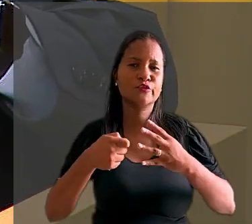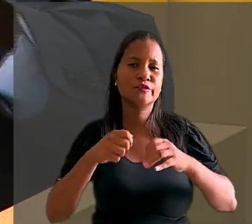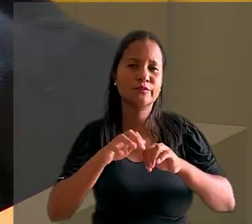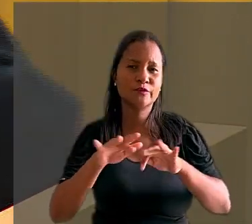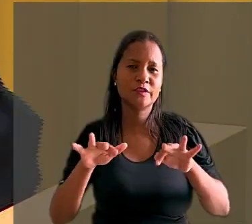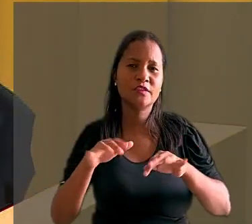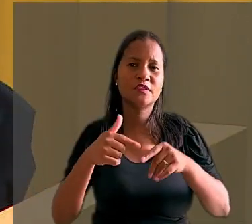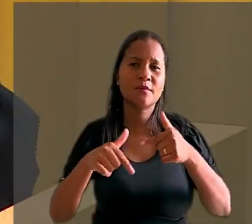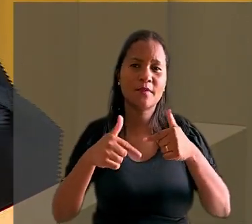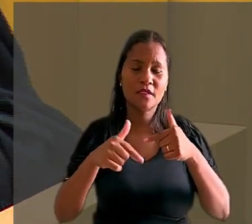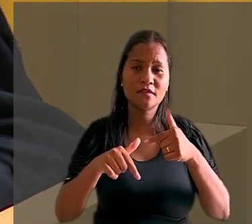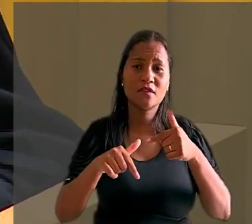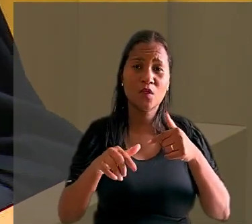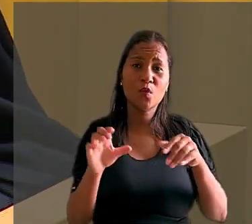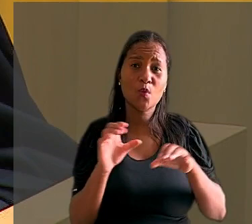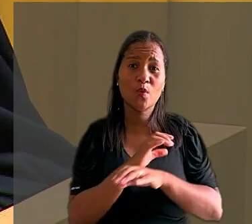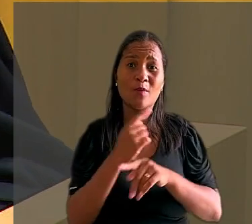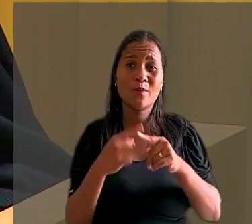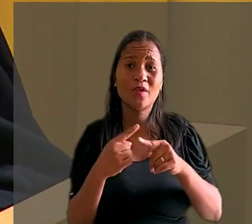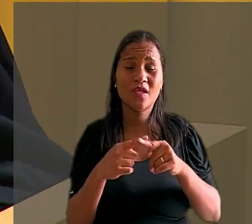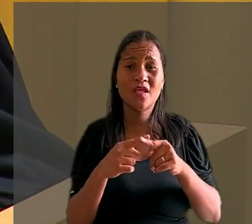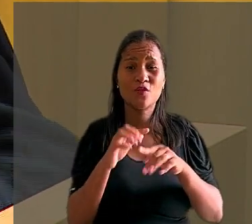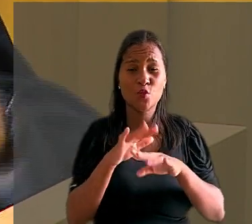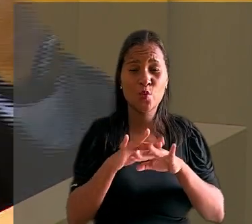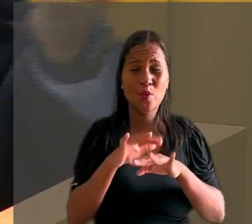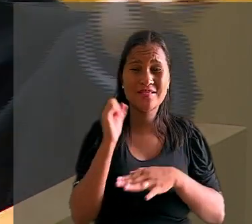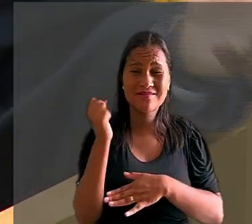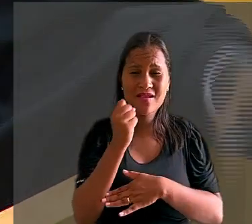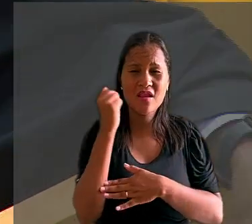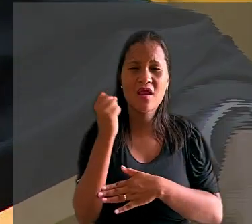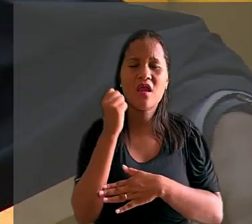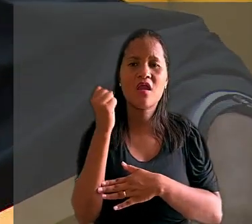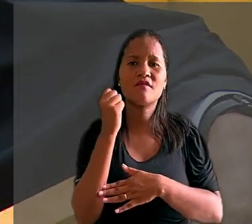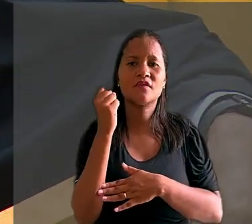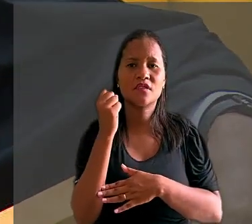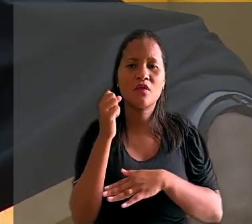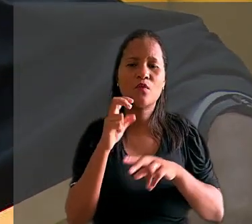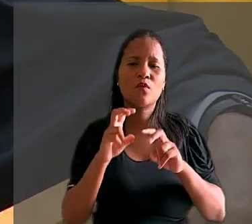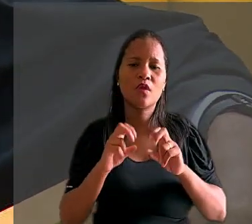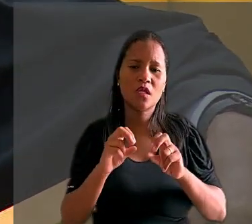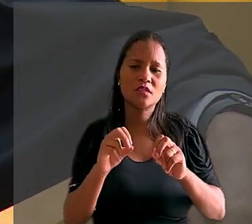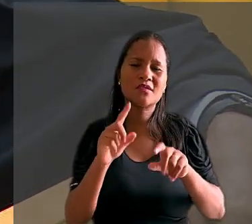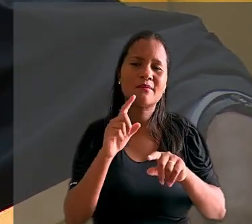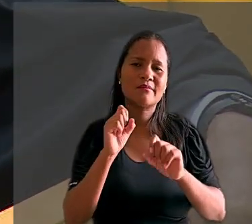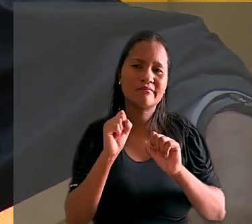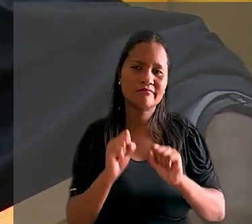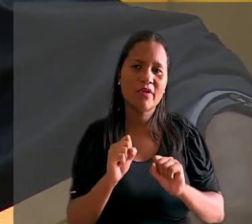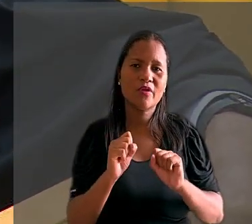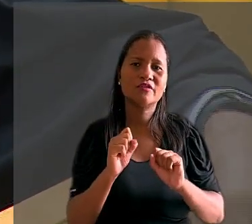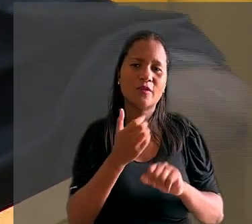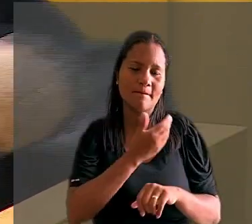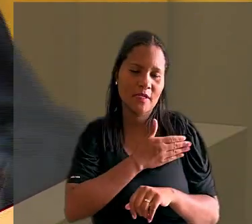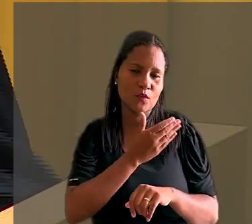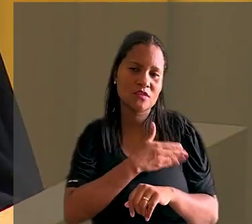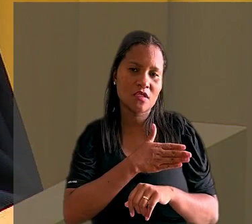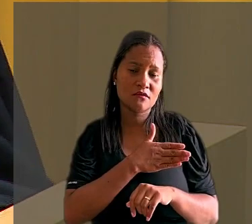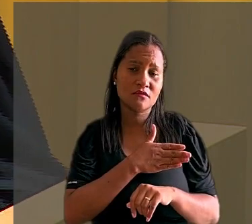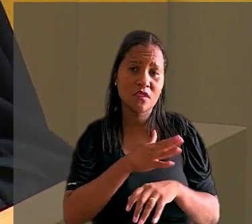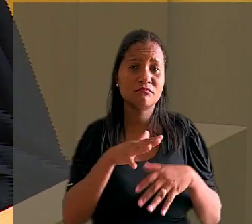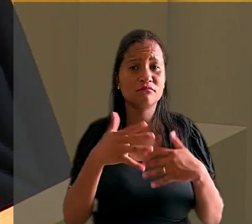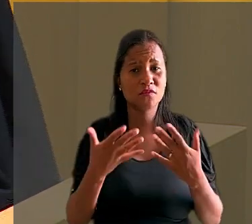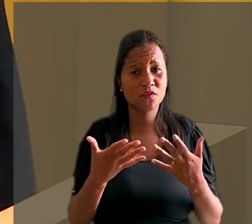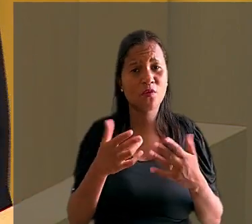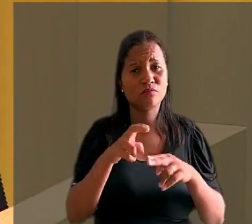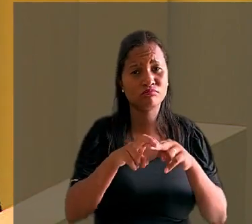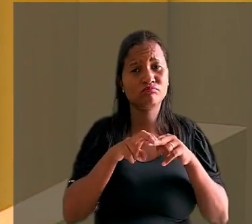por uniformizar a jurisprudência trabalhista, concluiu que, por ser doença grave, o câncer pode causar estigma. Por